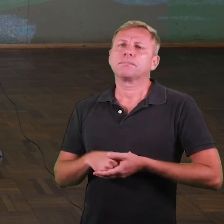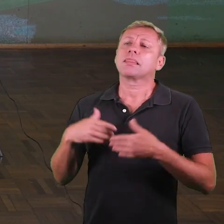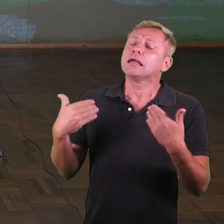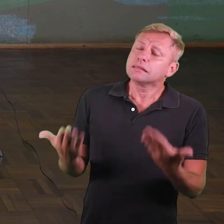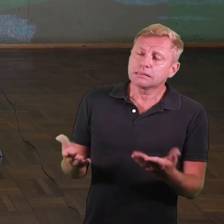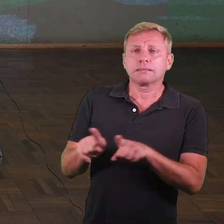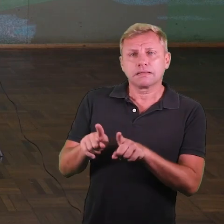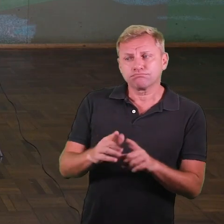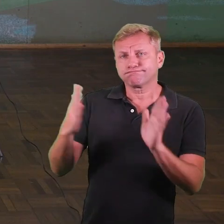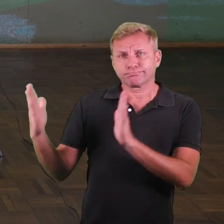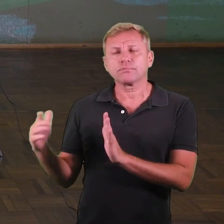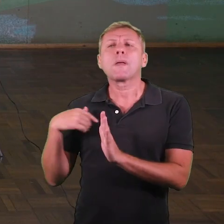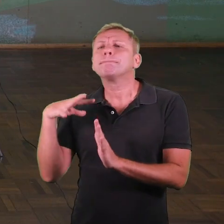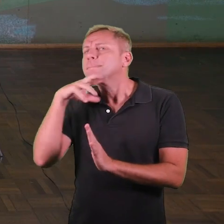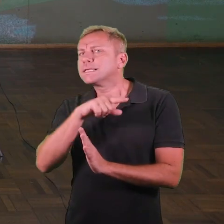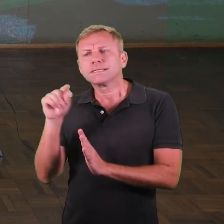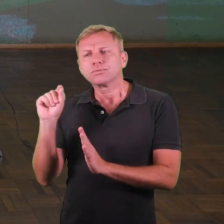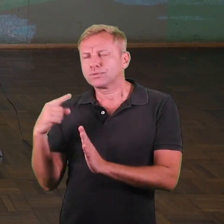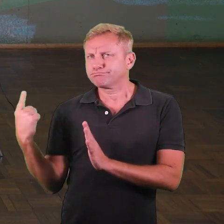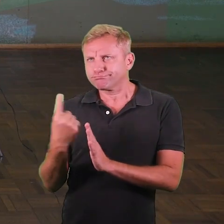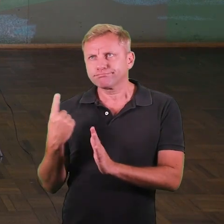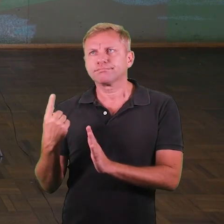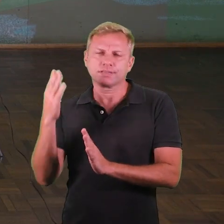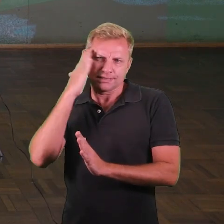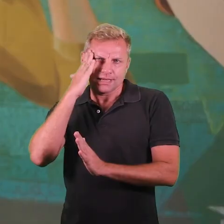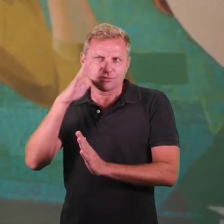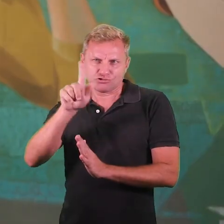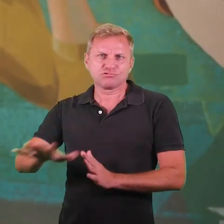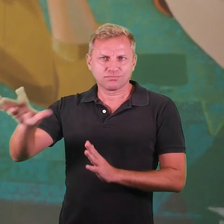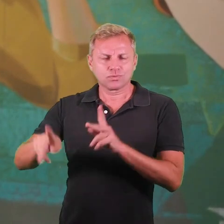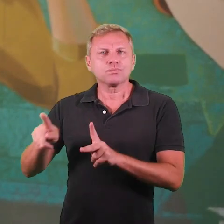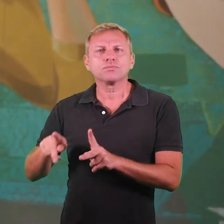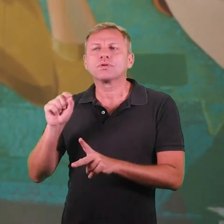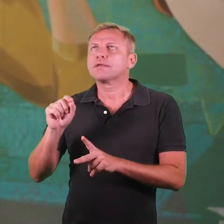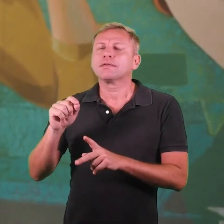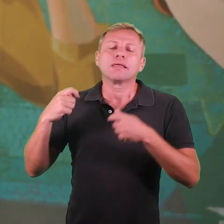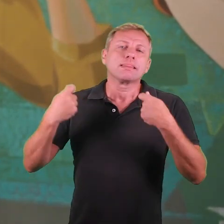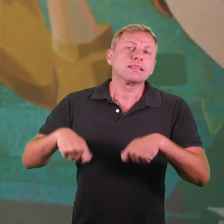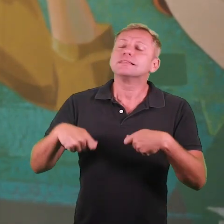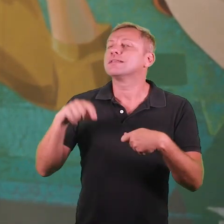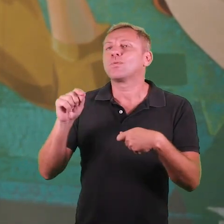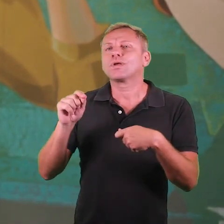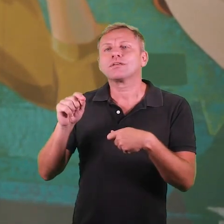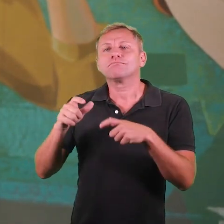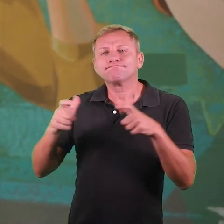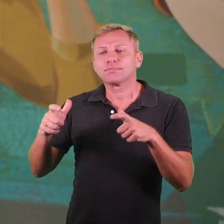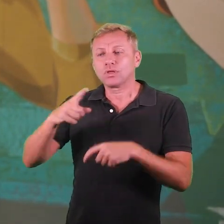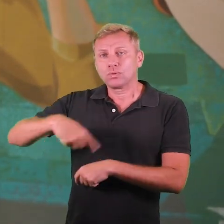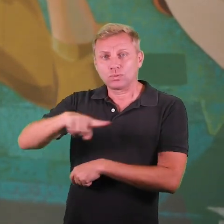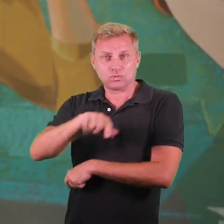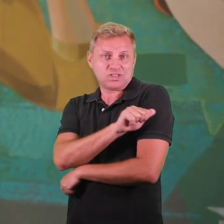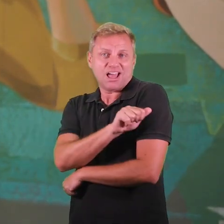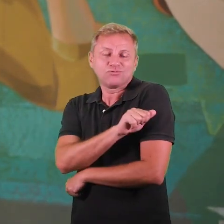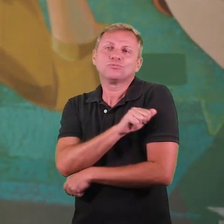lado também, a gente percebeu, e acho que isso é de domínio público, né? Uma necessidade cada vez crescente por parte dos discentes e